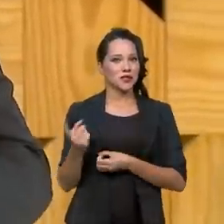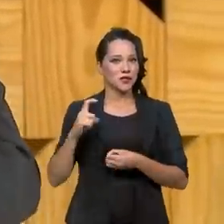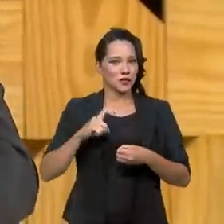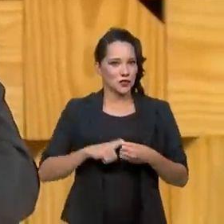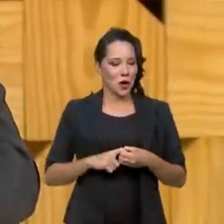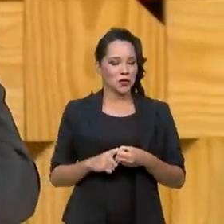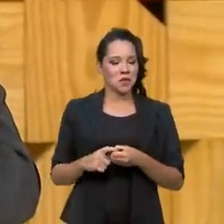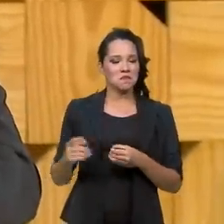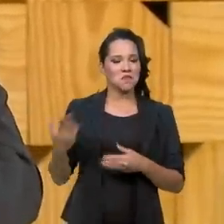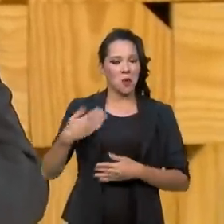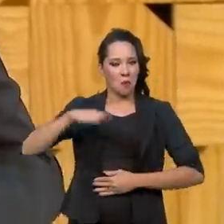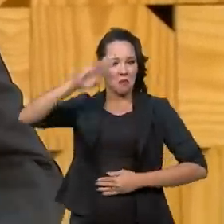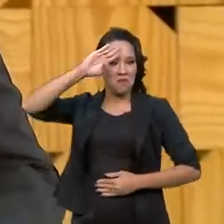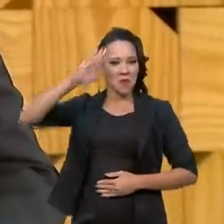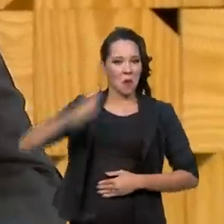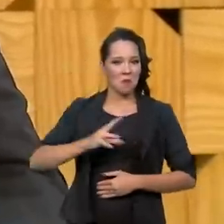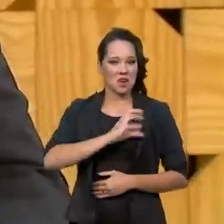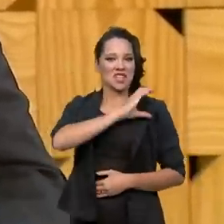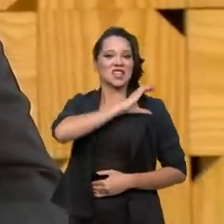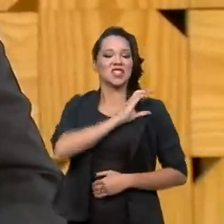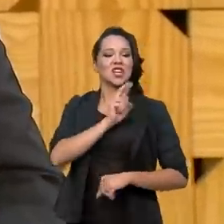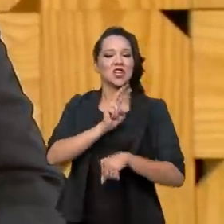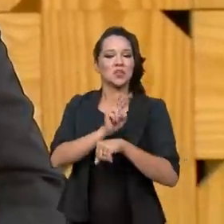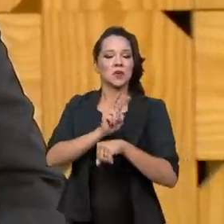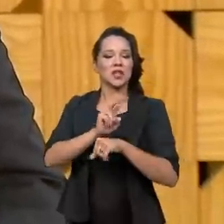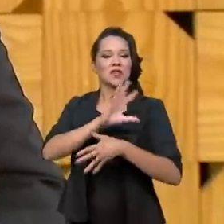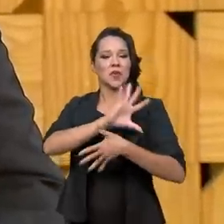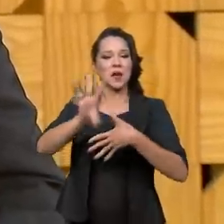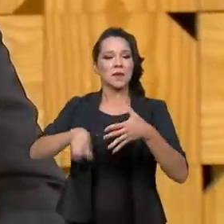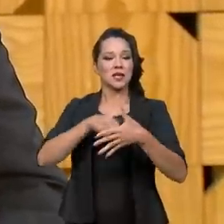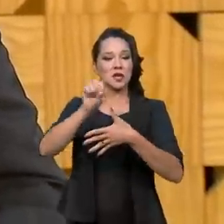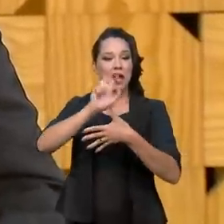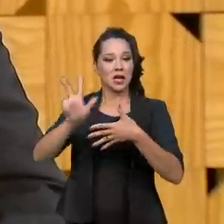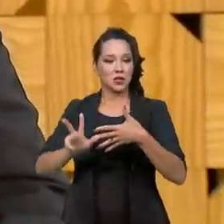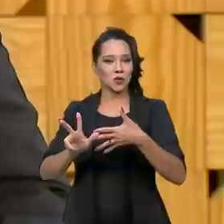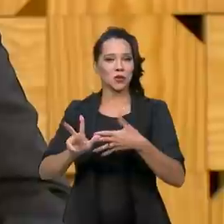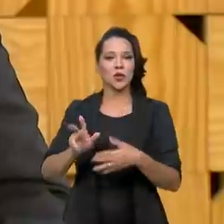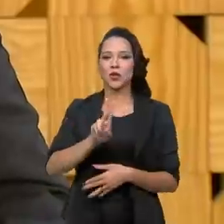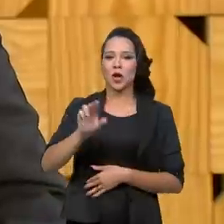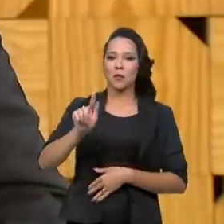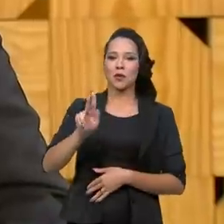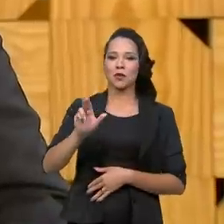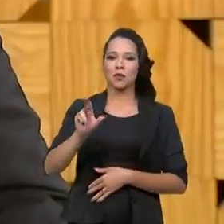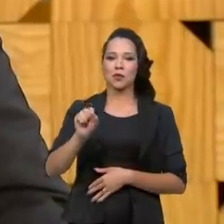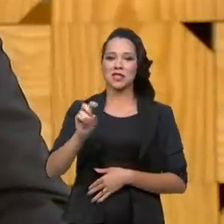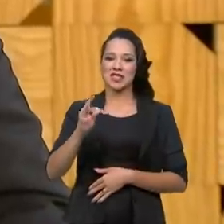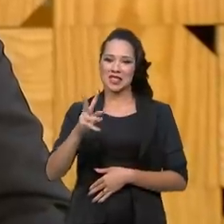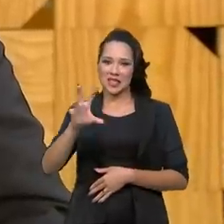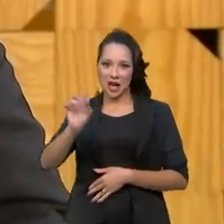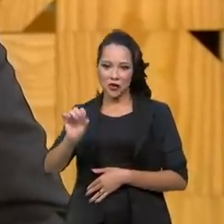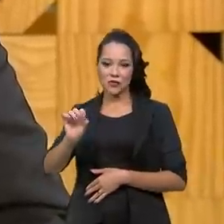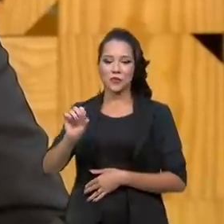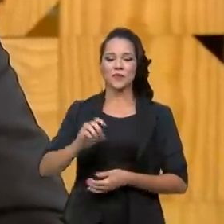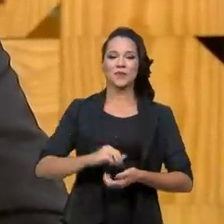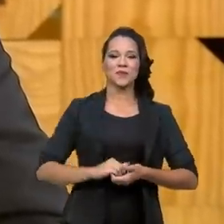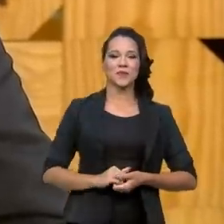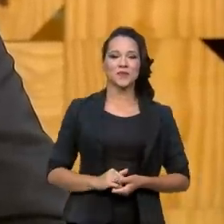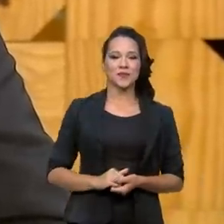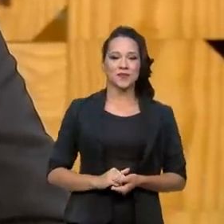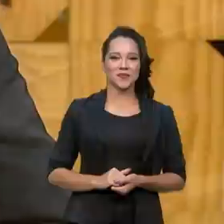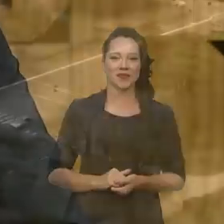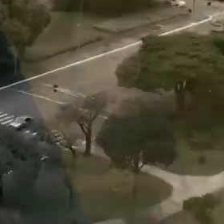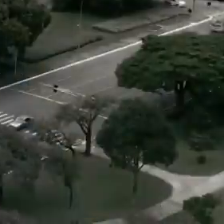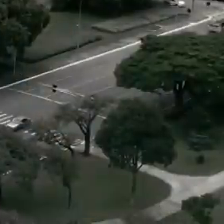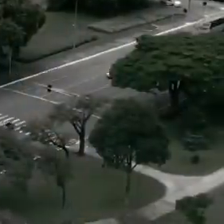com o comandante de Operações Marítimas e Proteção da Amazônia Azul, contra-almirante Gustavo Calero Garriga Pires.